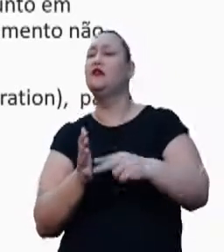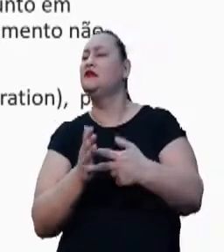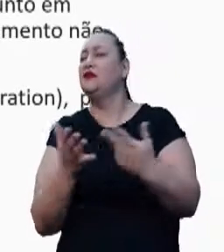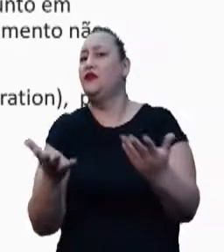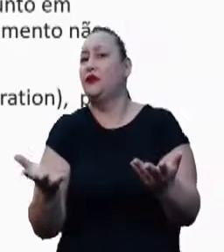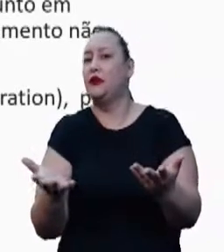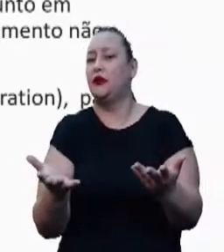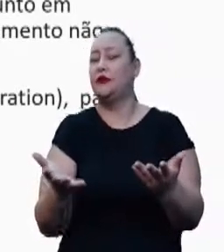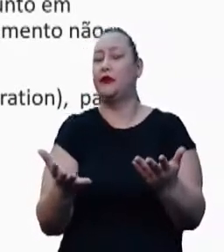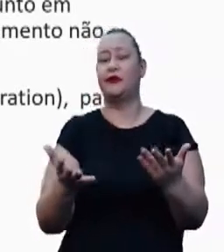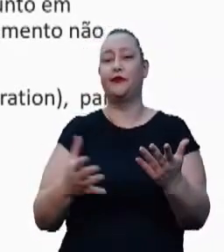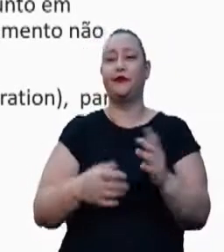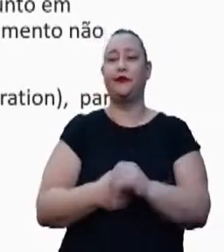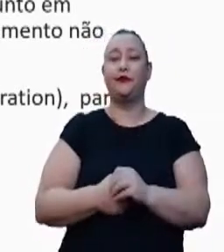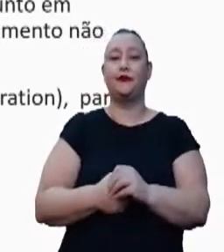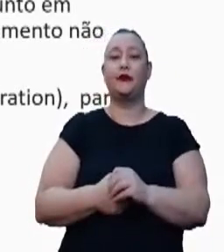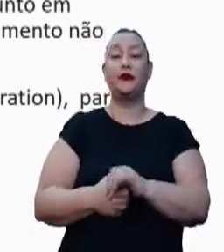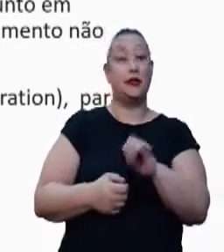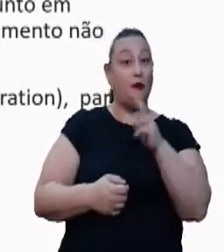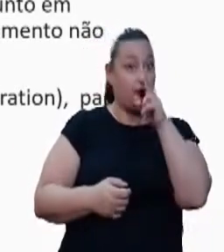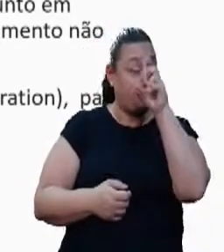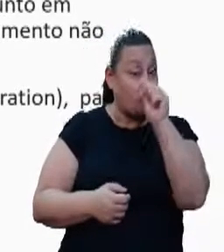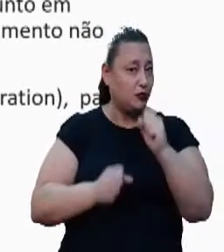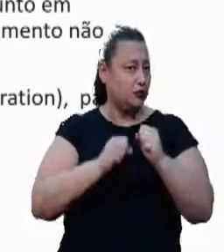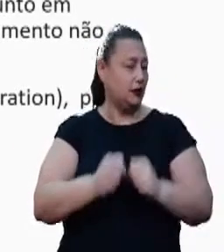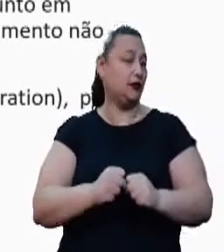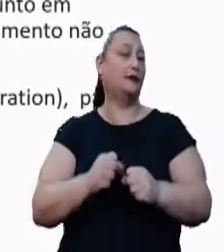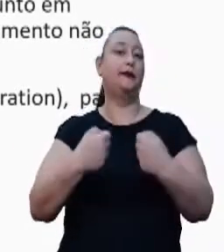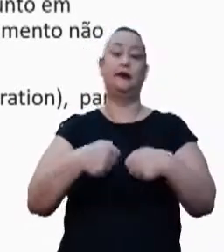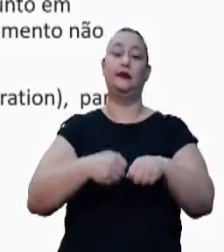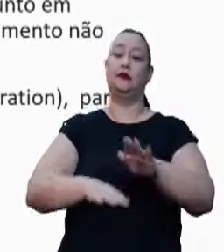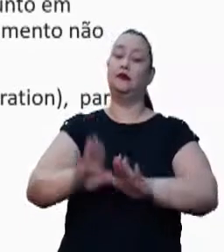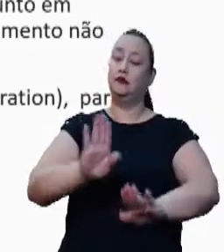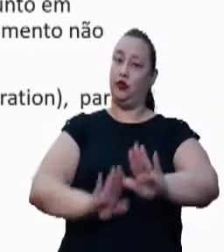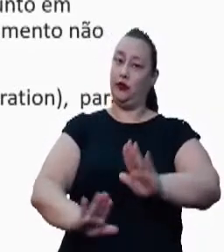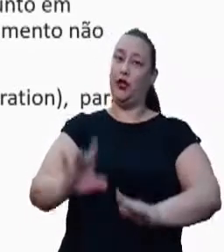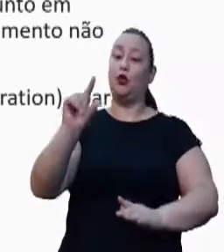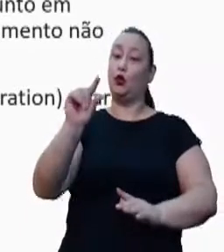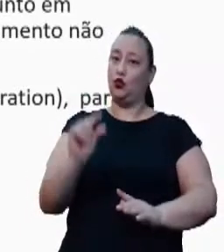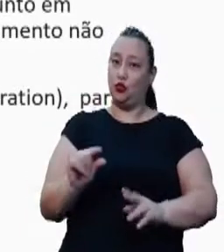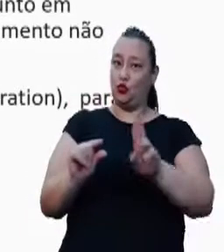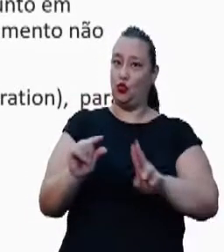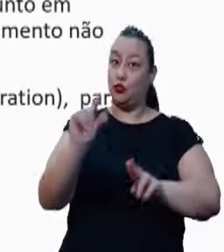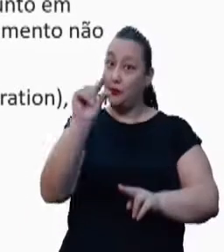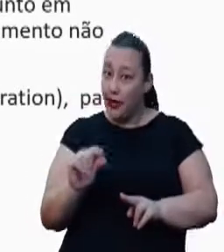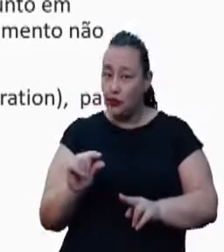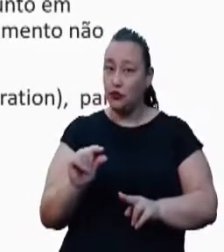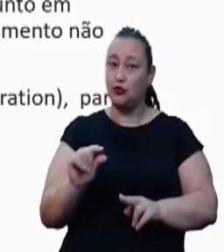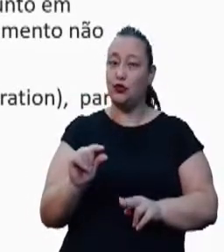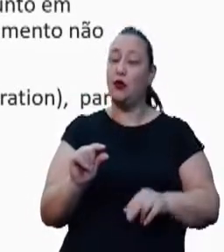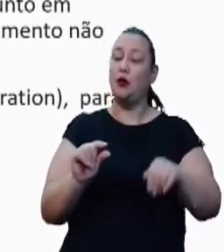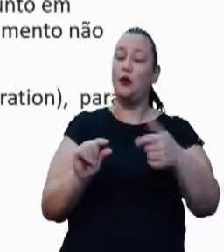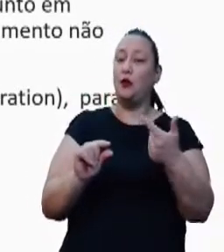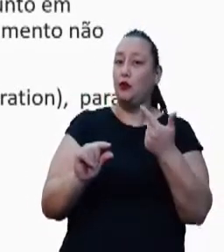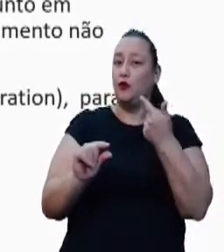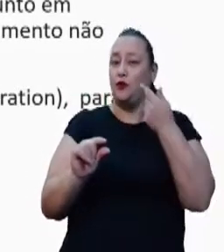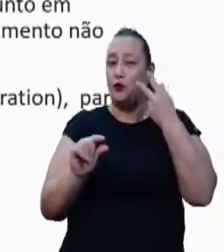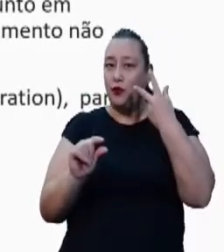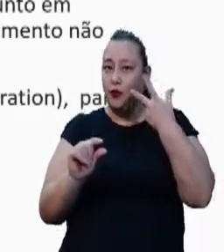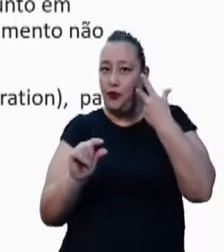isso acarreta? Se ela é mais forte, se ela é mais potente, você precisa de menor quantidade dessa toxina, injetar